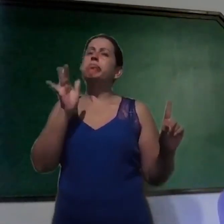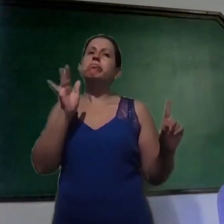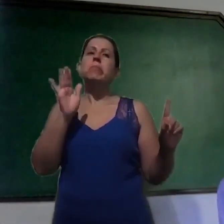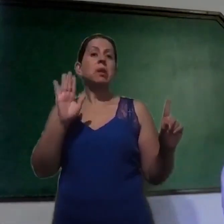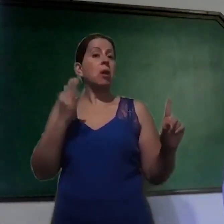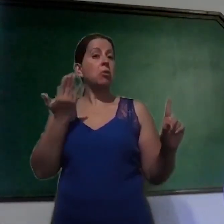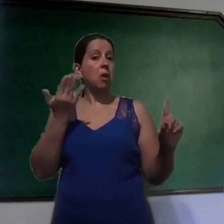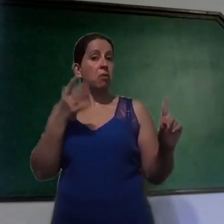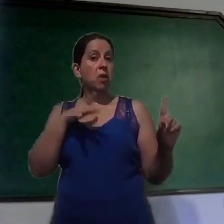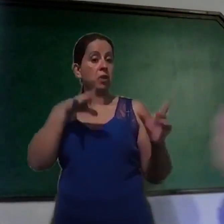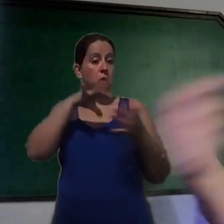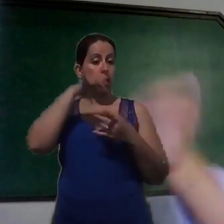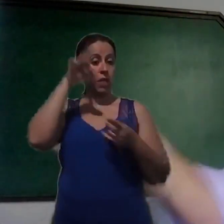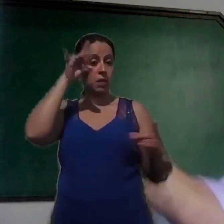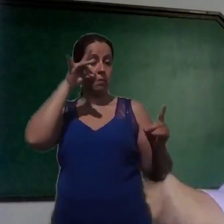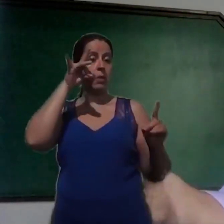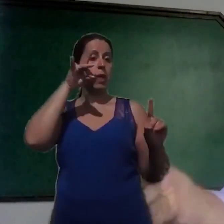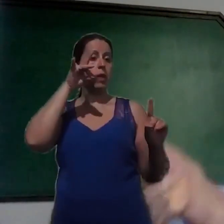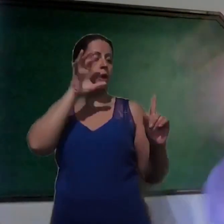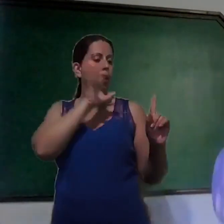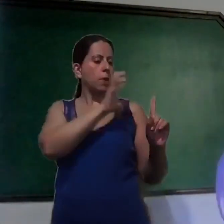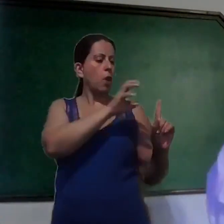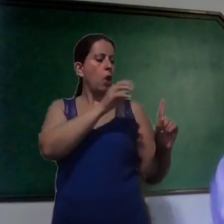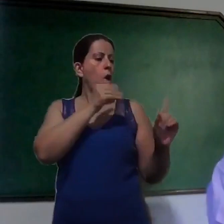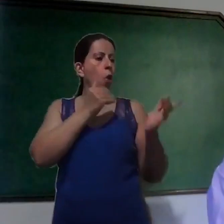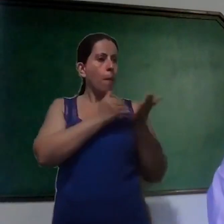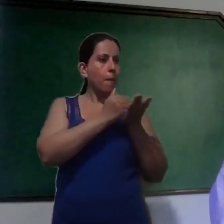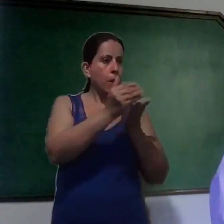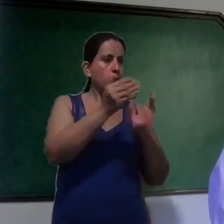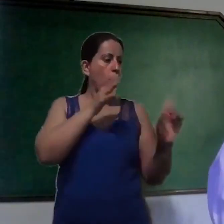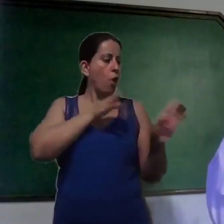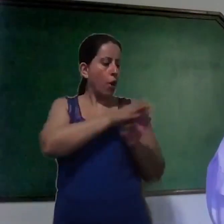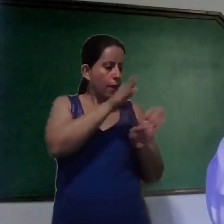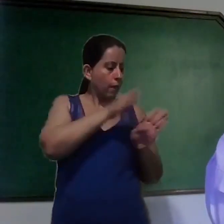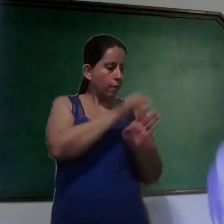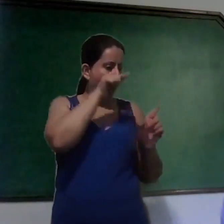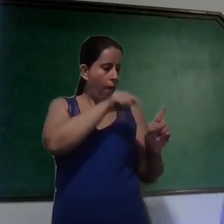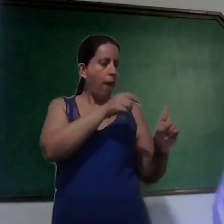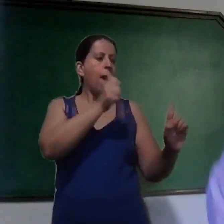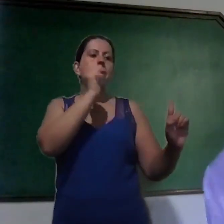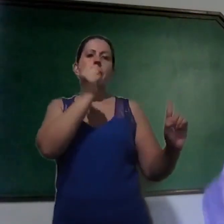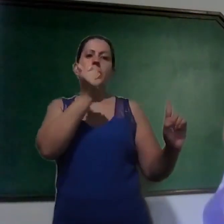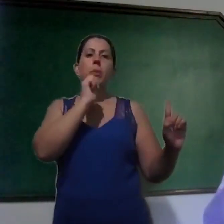obsessor começou a fazer com que ela bebesse? Não, ele já